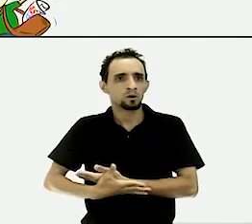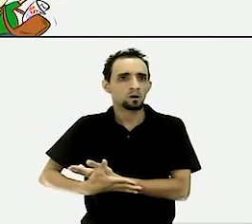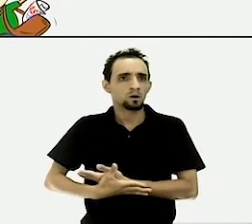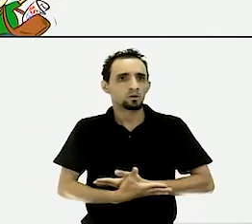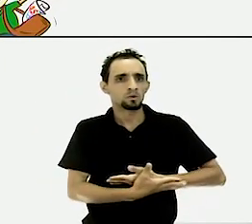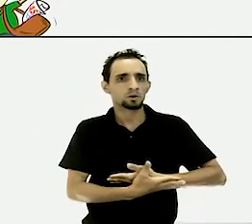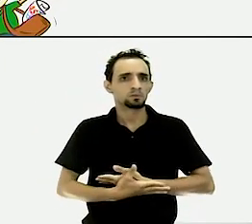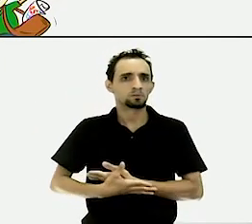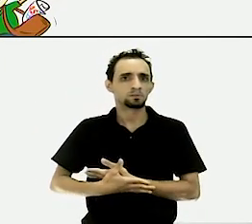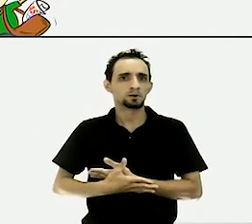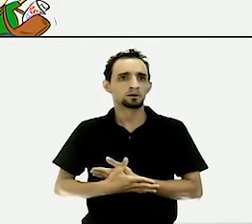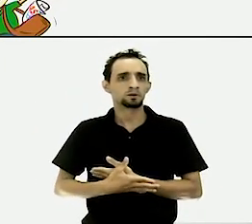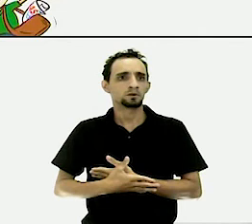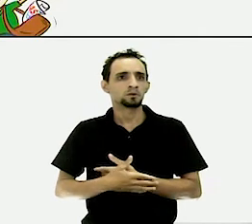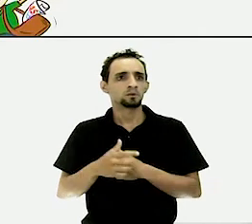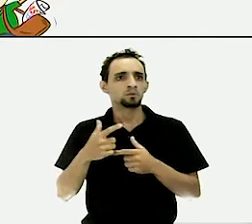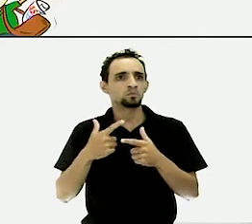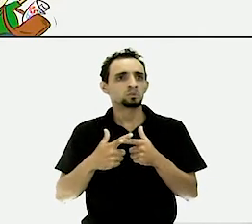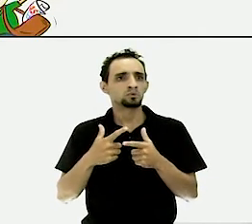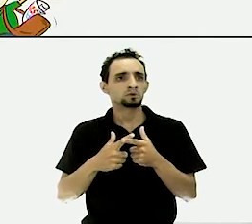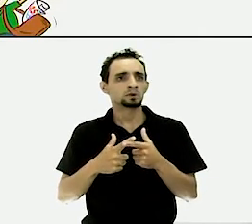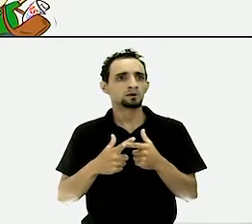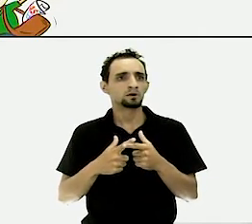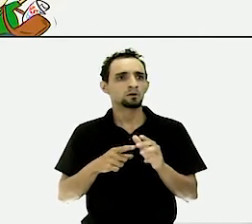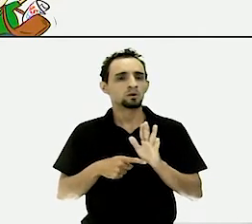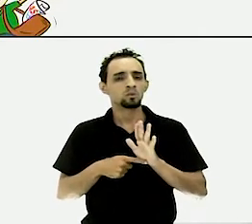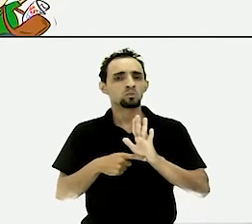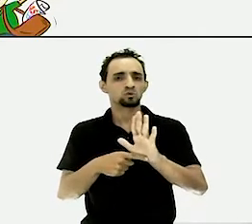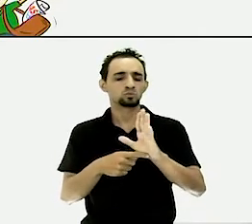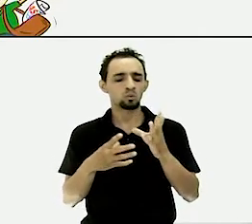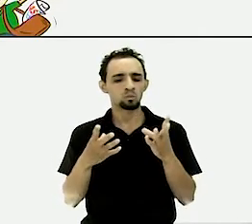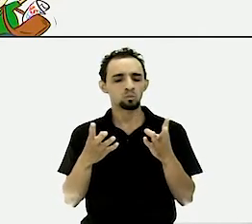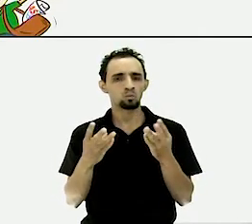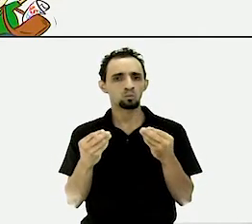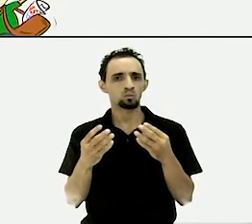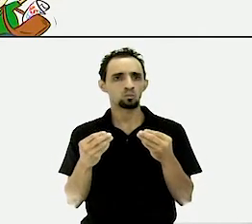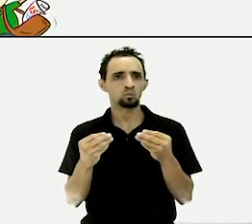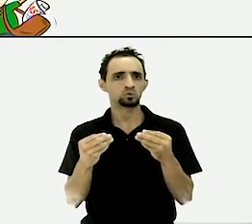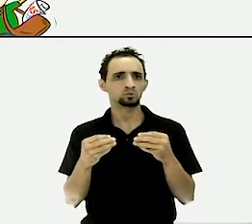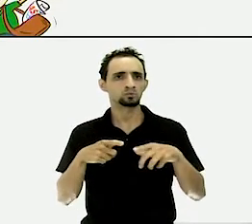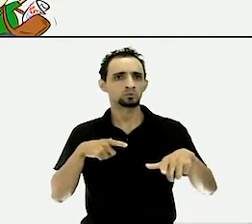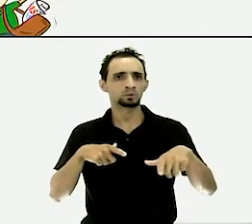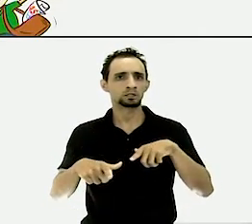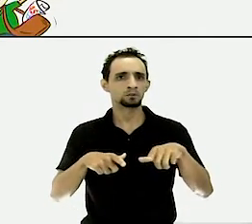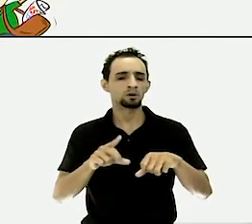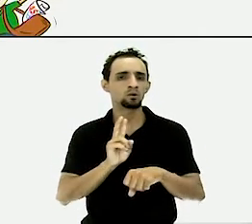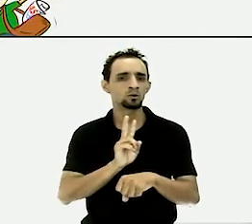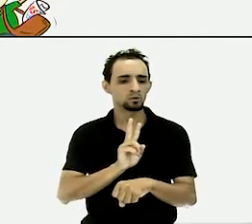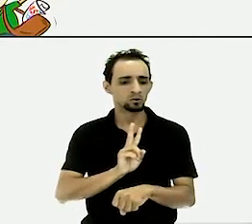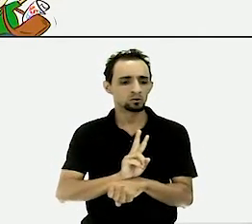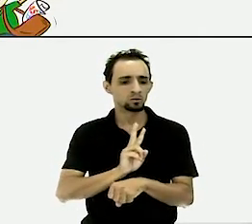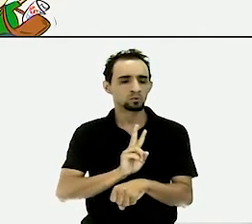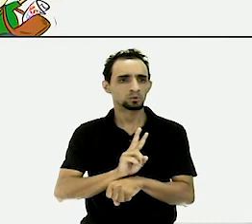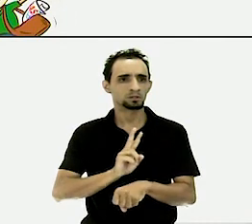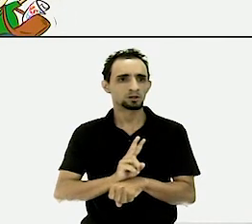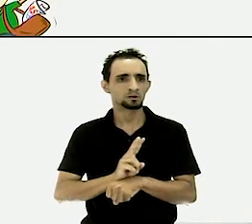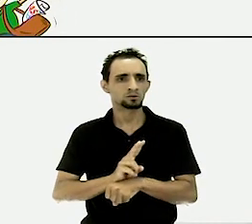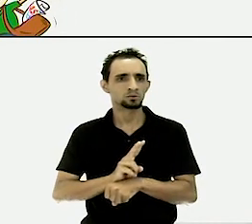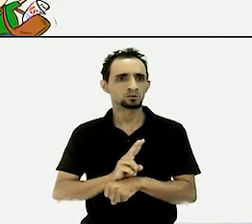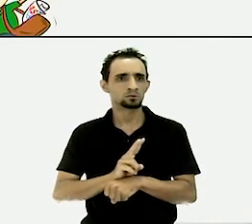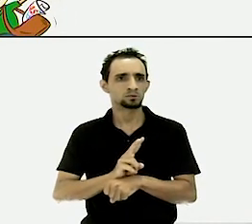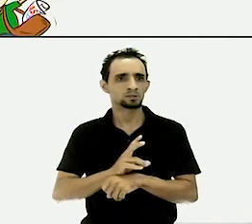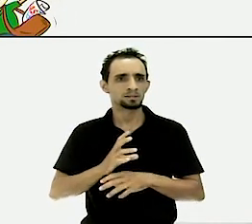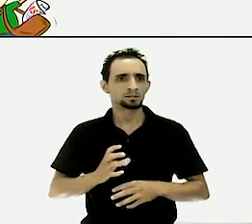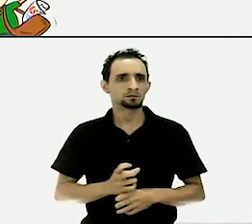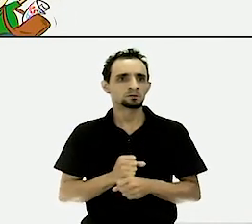votação, homenageando esses nobres trabalhadores também, né? Nessa